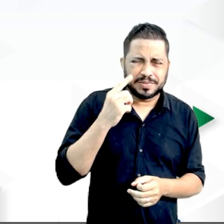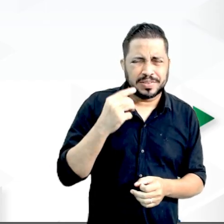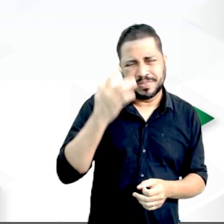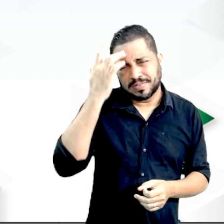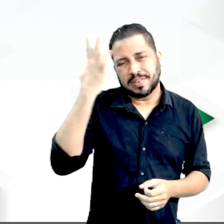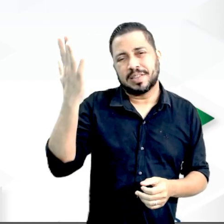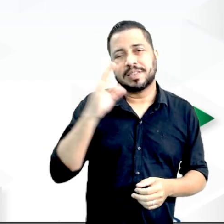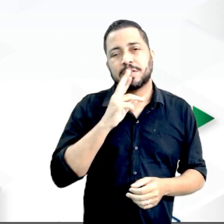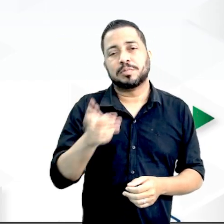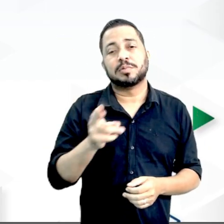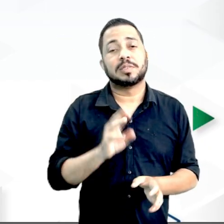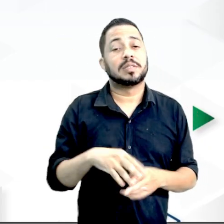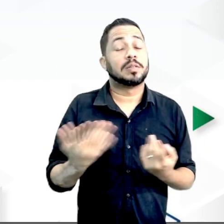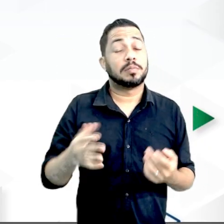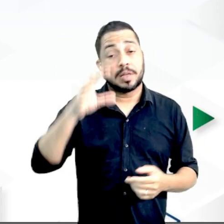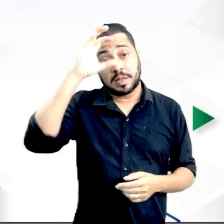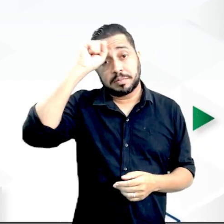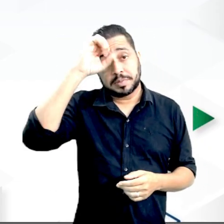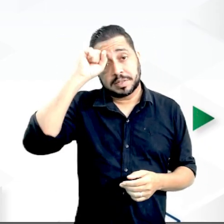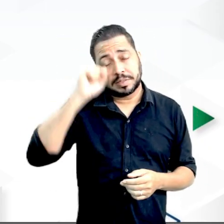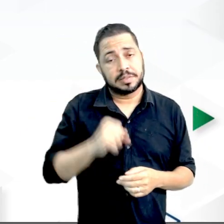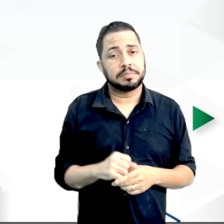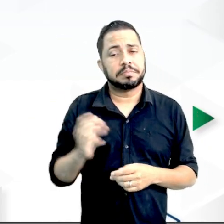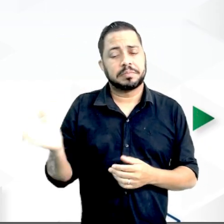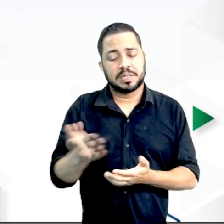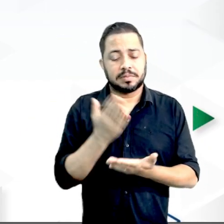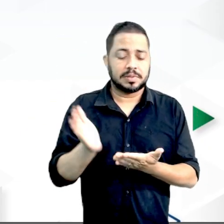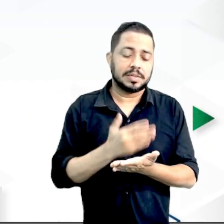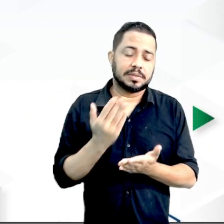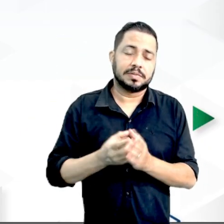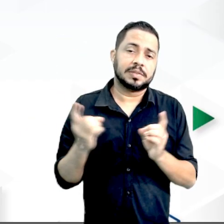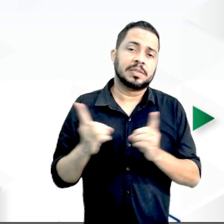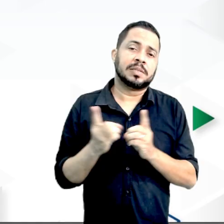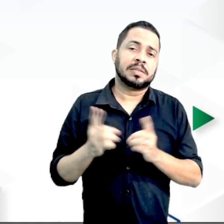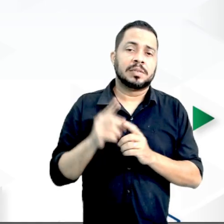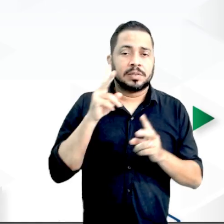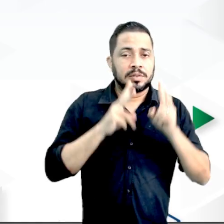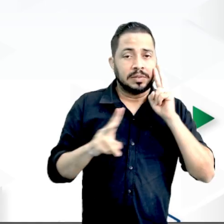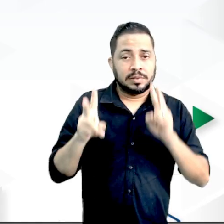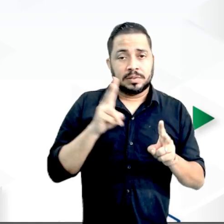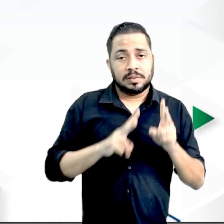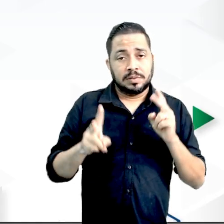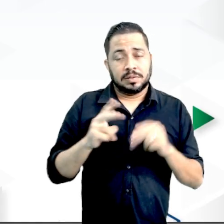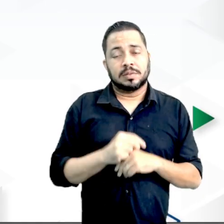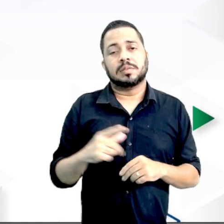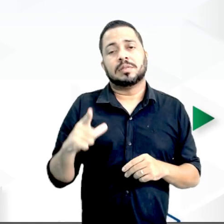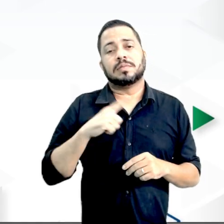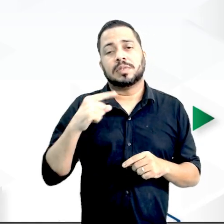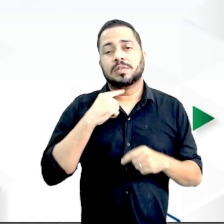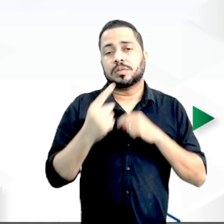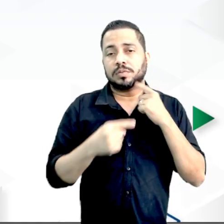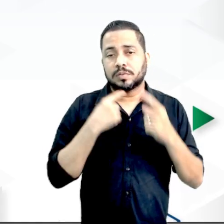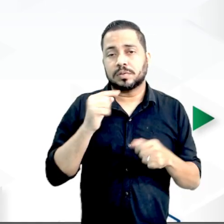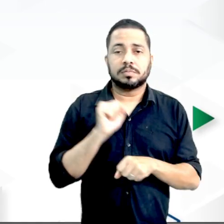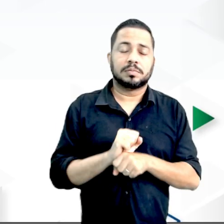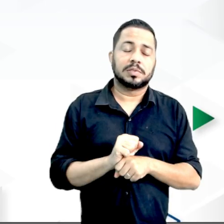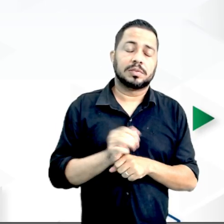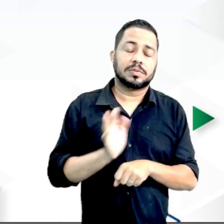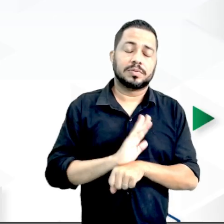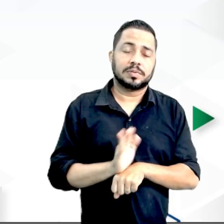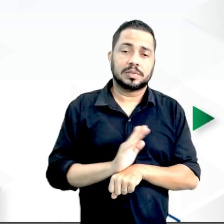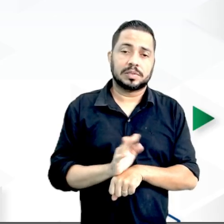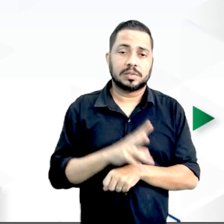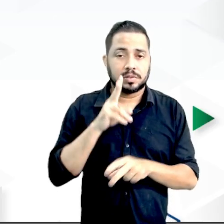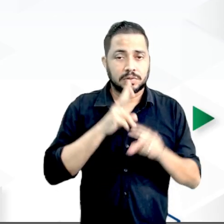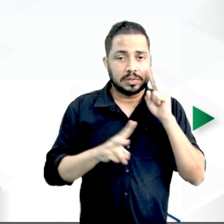questões? Então, aprende isso, pega o teu livro didático, dá uma olhada lá e se você tiver dúvida, pausa esse vídeo, dá